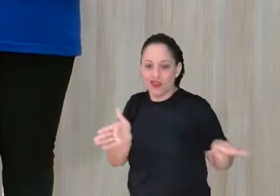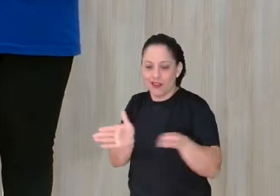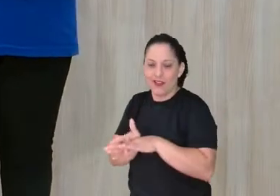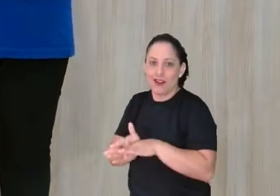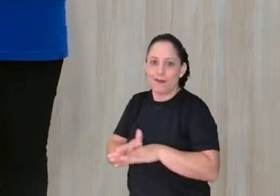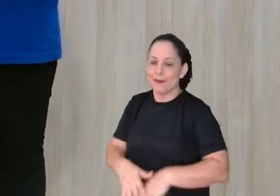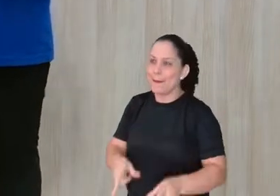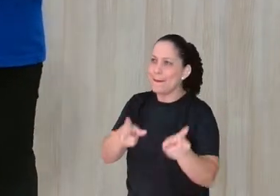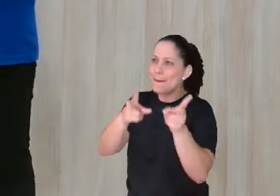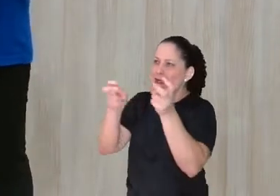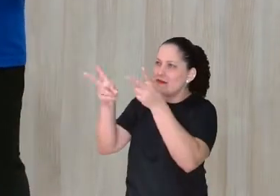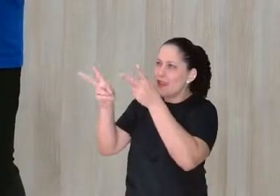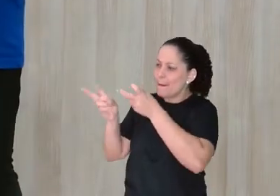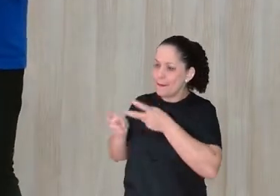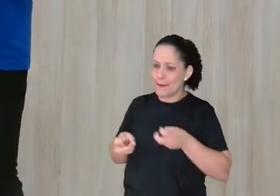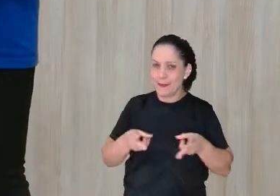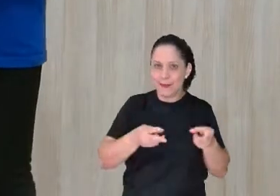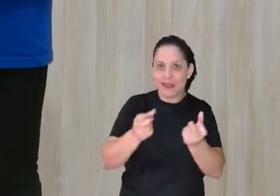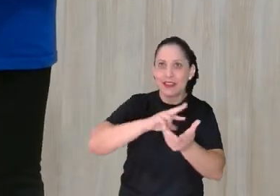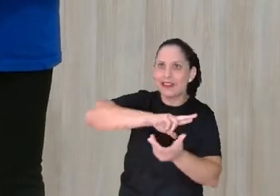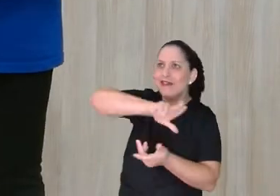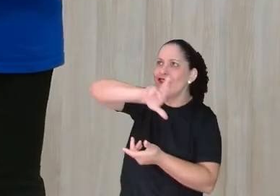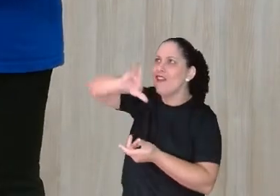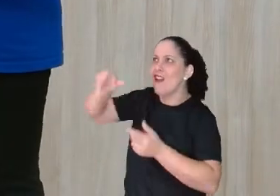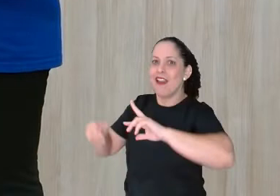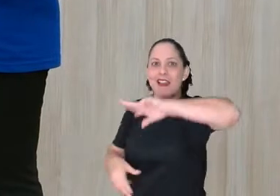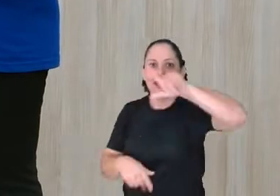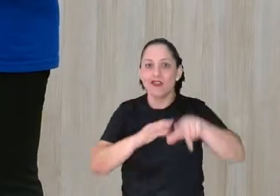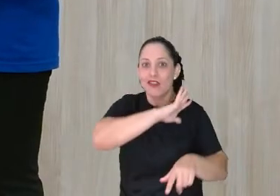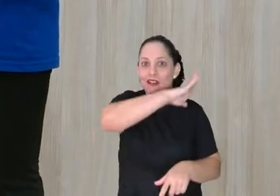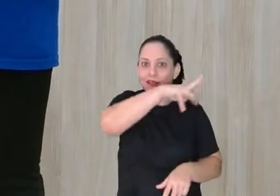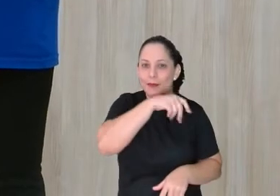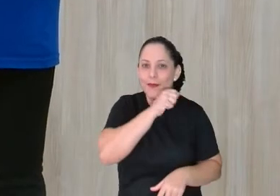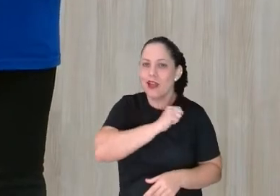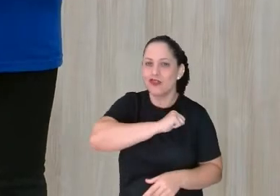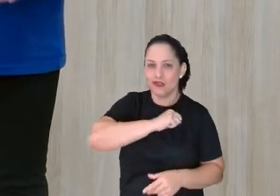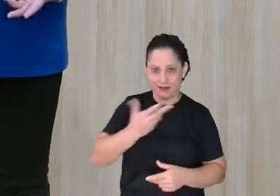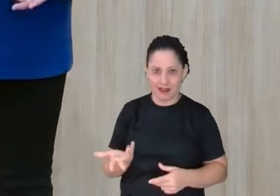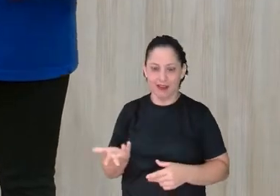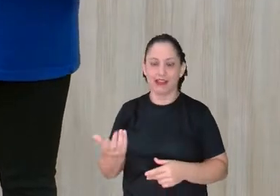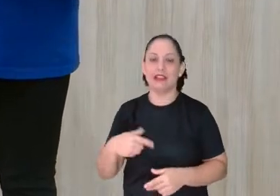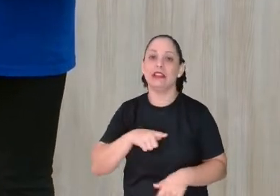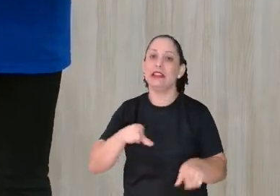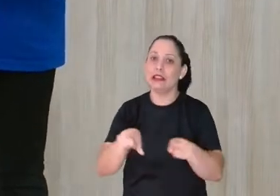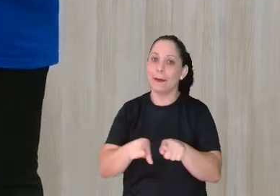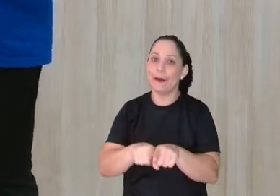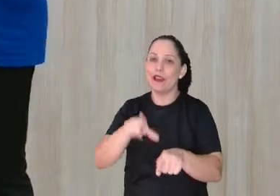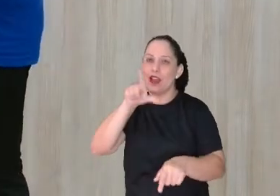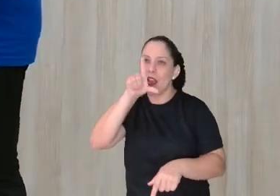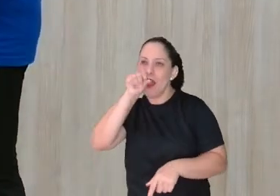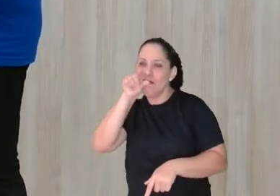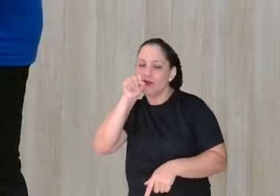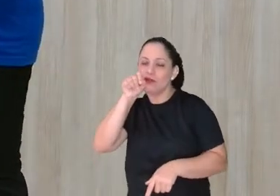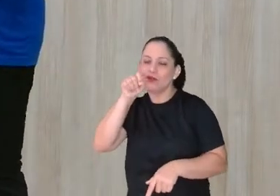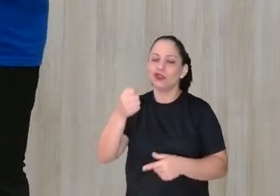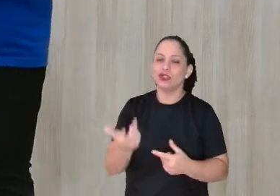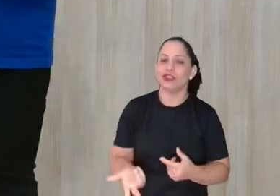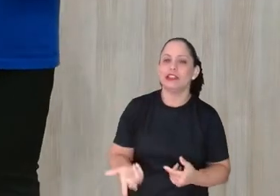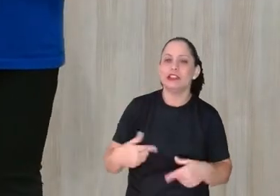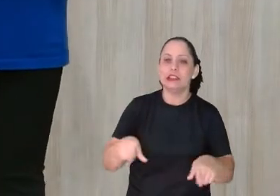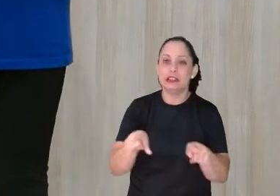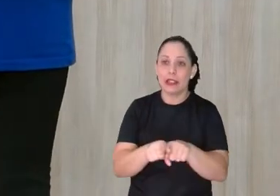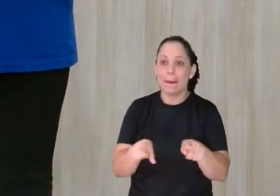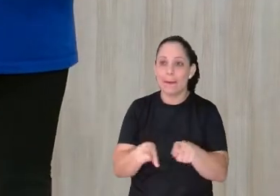a presença, né, de uma diversidade de espécies, não esquecendo aí das árvores retorcidas, né? Não esquecendo